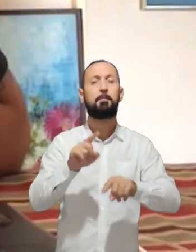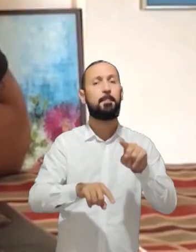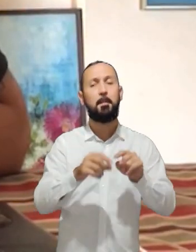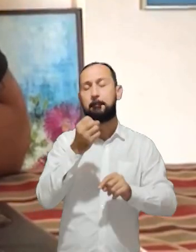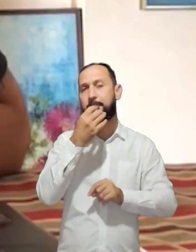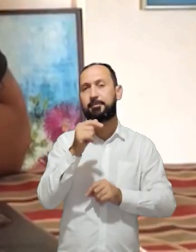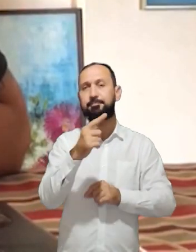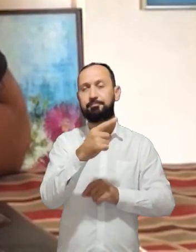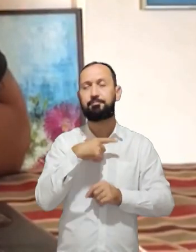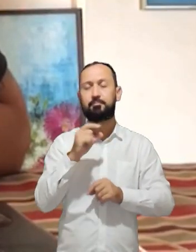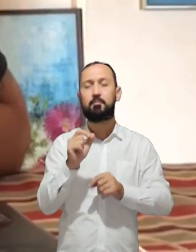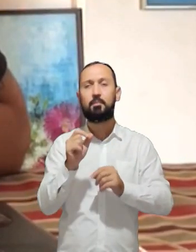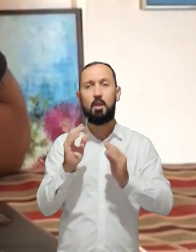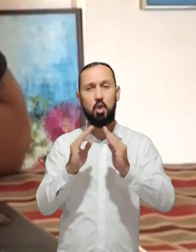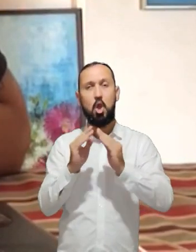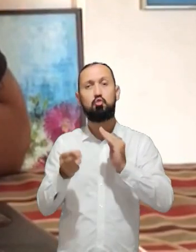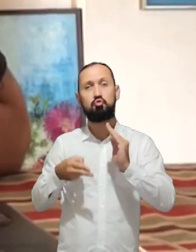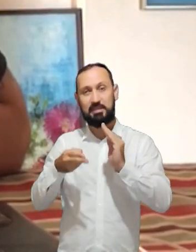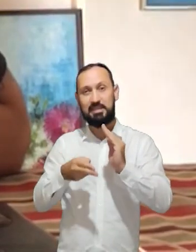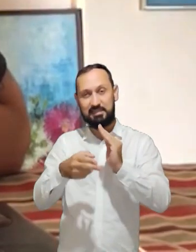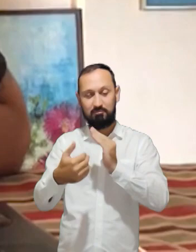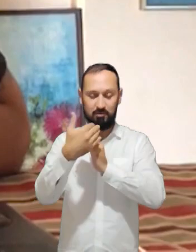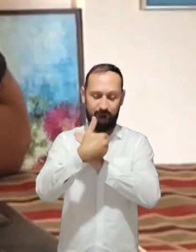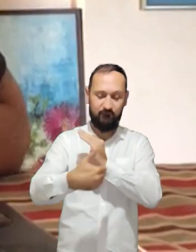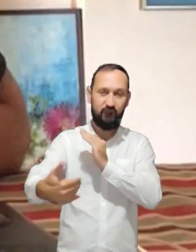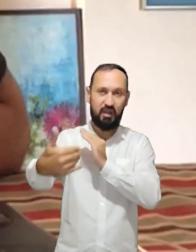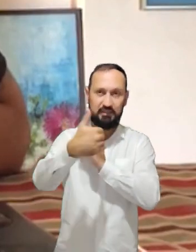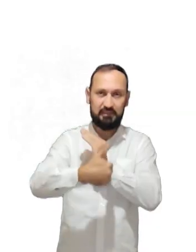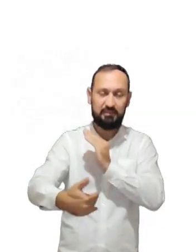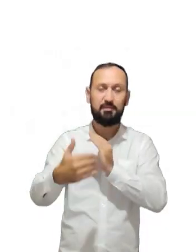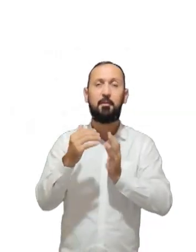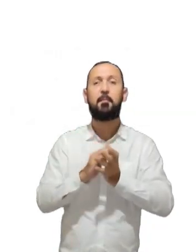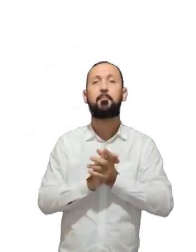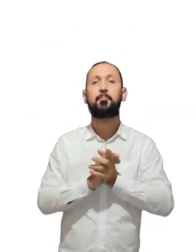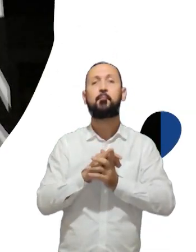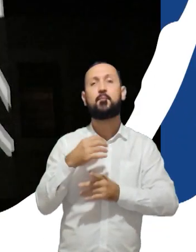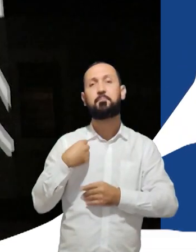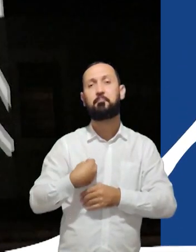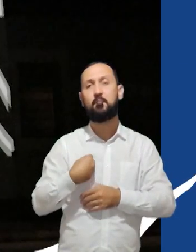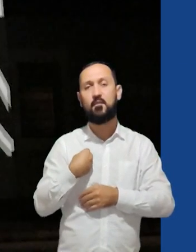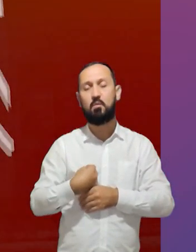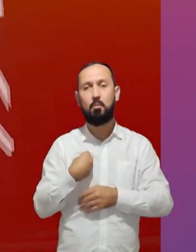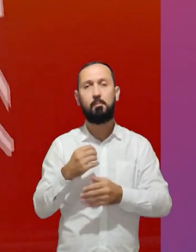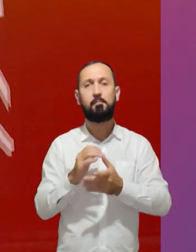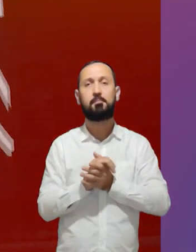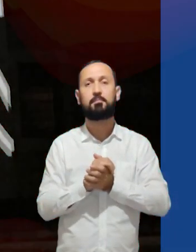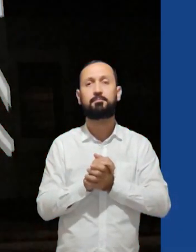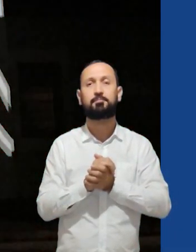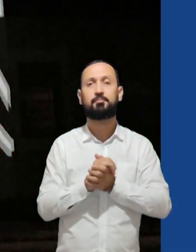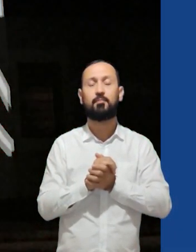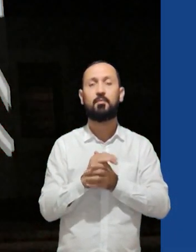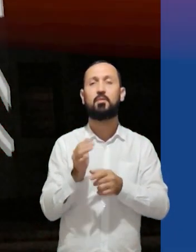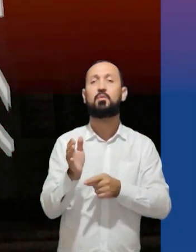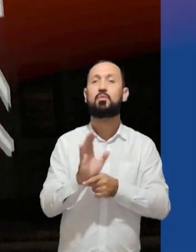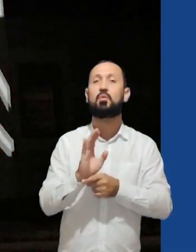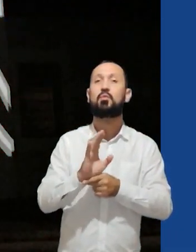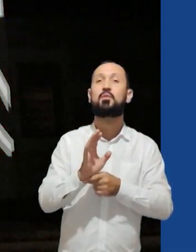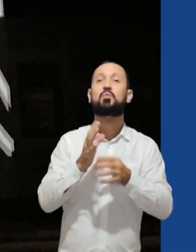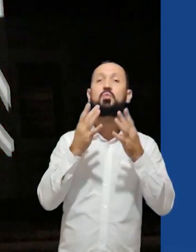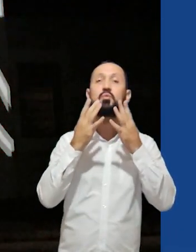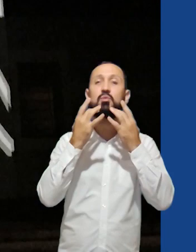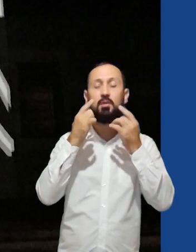Mais recentemente, fizemos uma produção muito bacana ali na estação, na fachada da estação, e